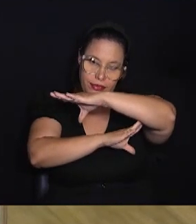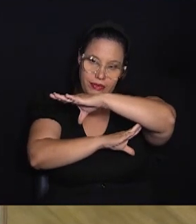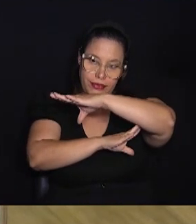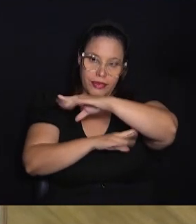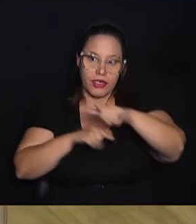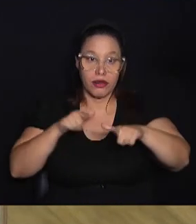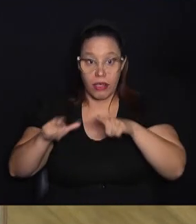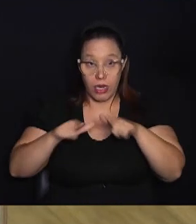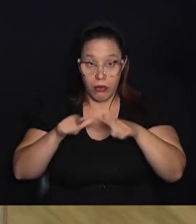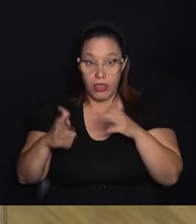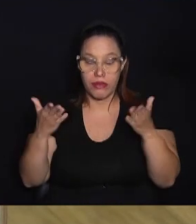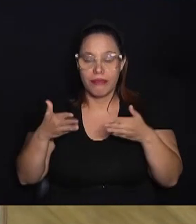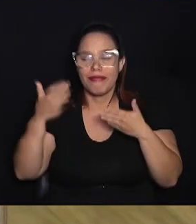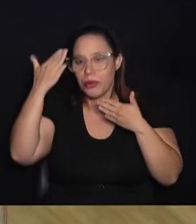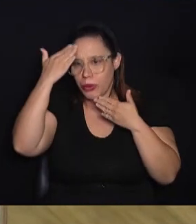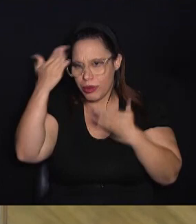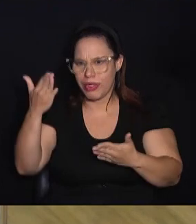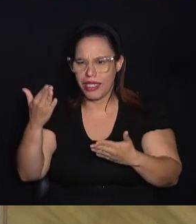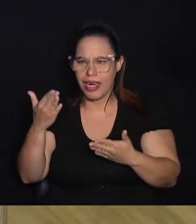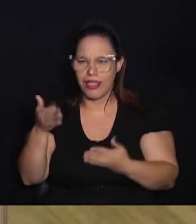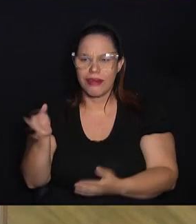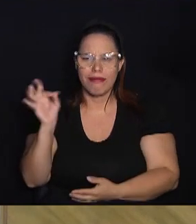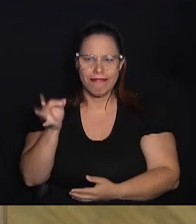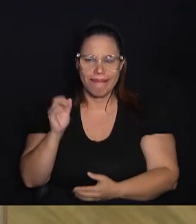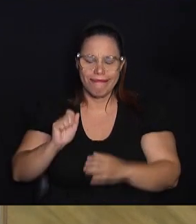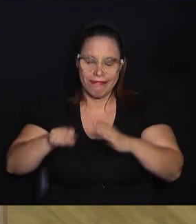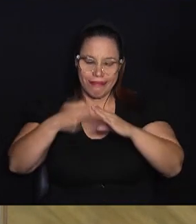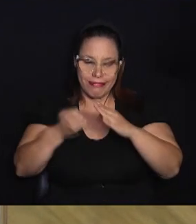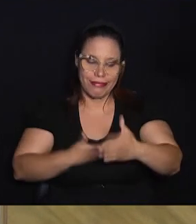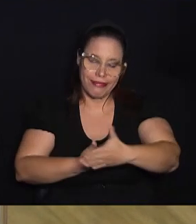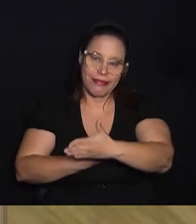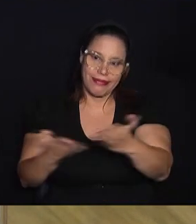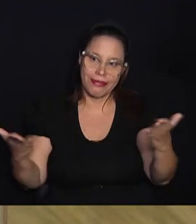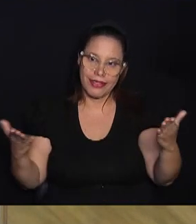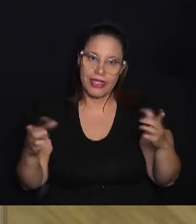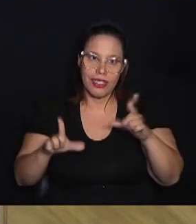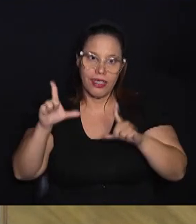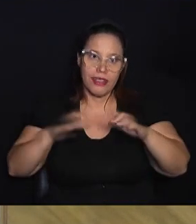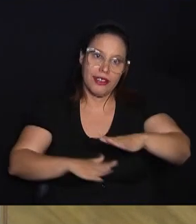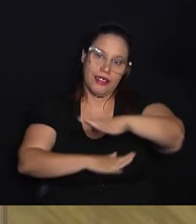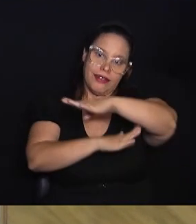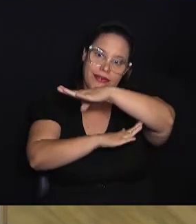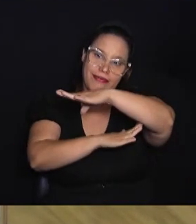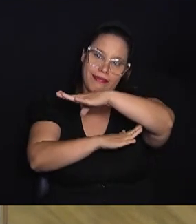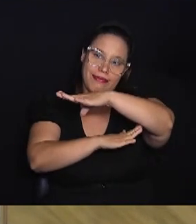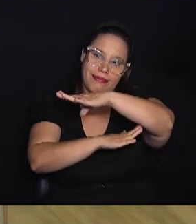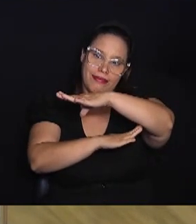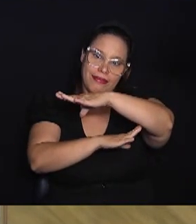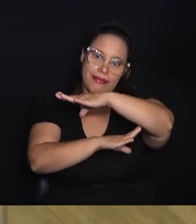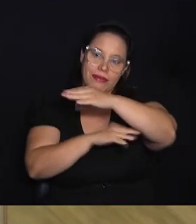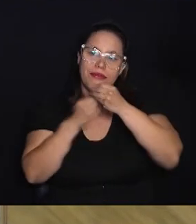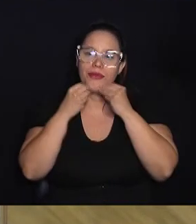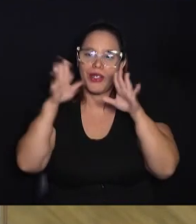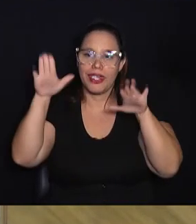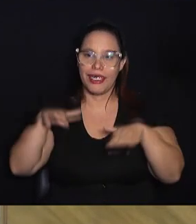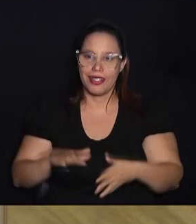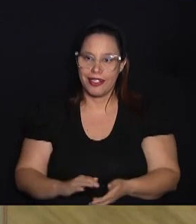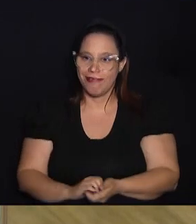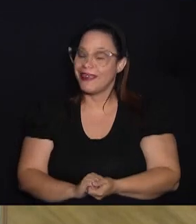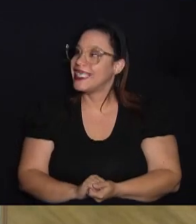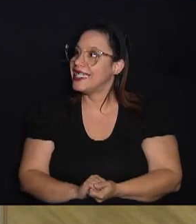trabalhando também valeu e é isso aí câmara para você TV Câmara Campinas a gente se vê boa